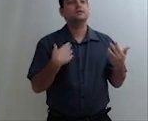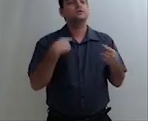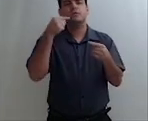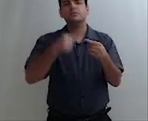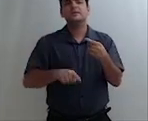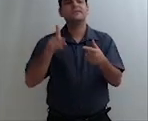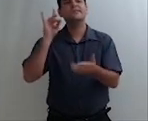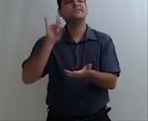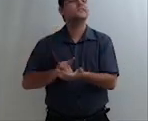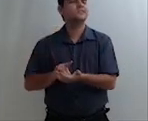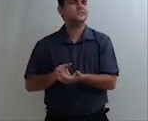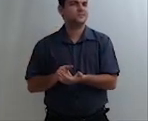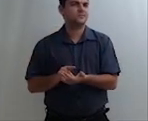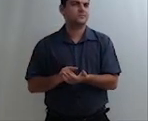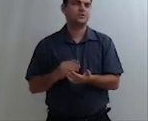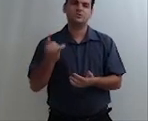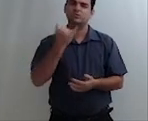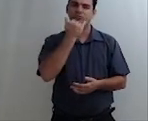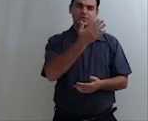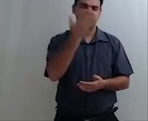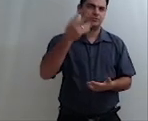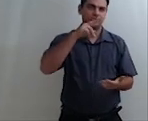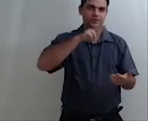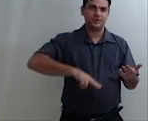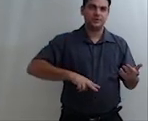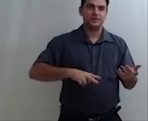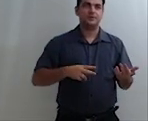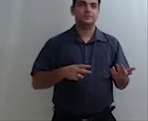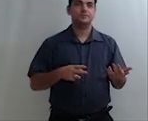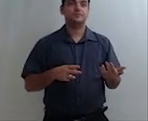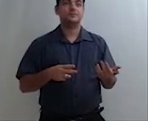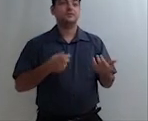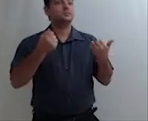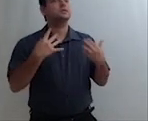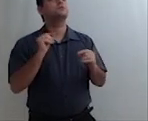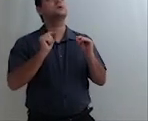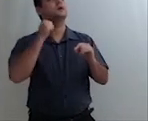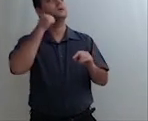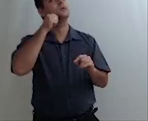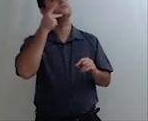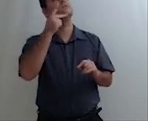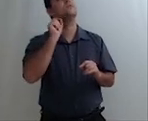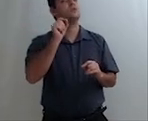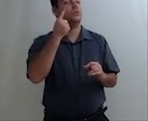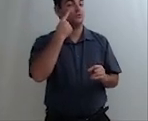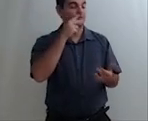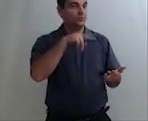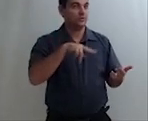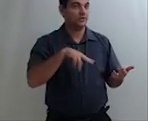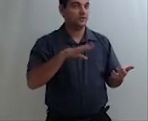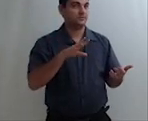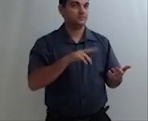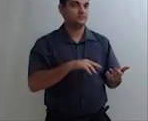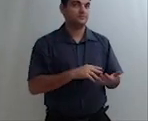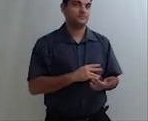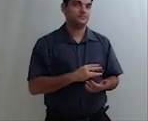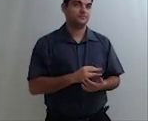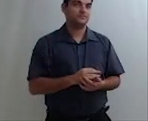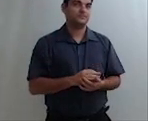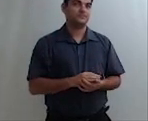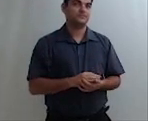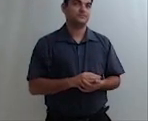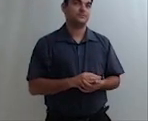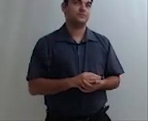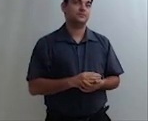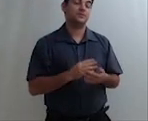realidade eu peço venes aqui também excelência para citar a decisão atacada nesta